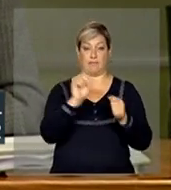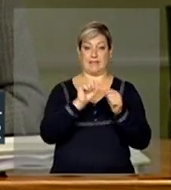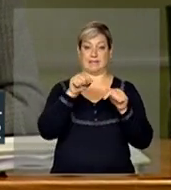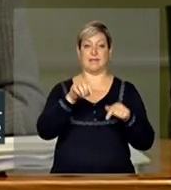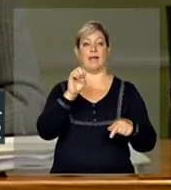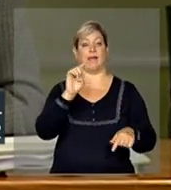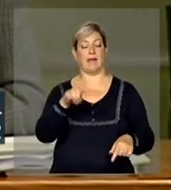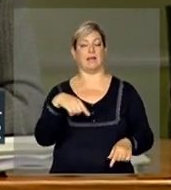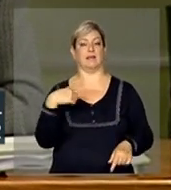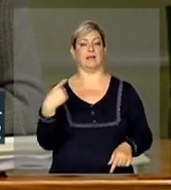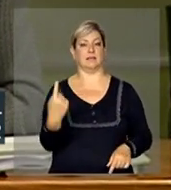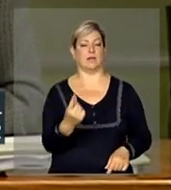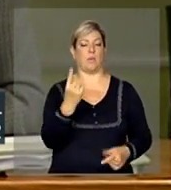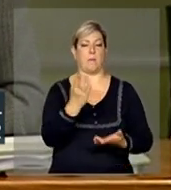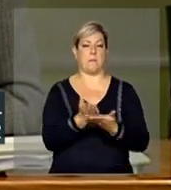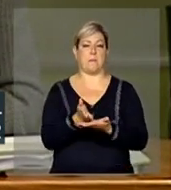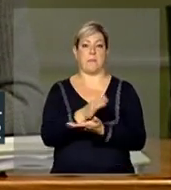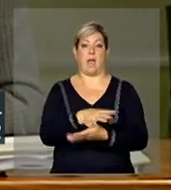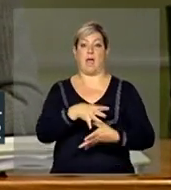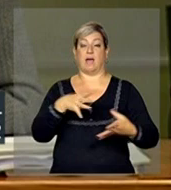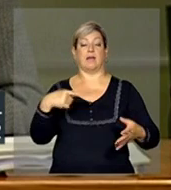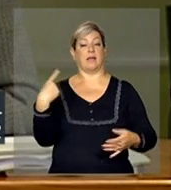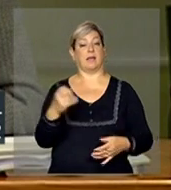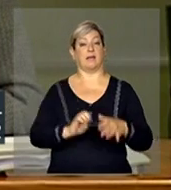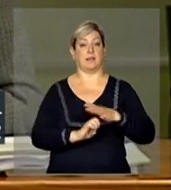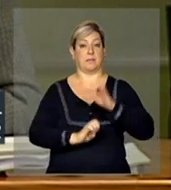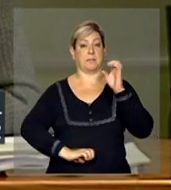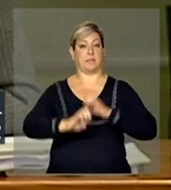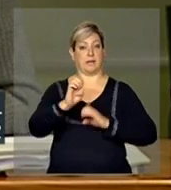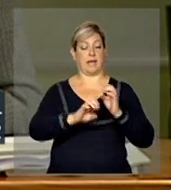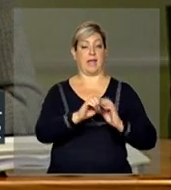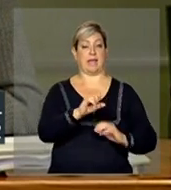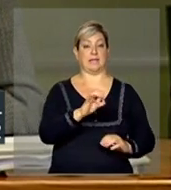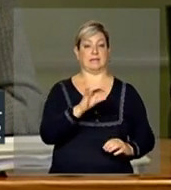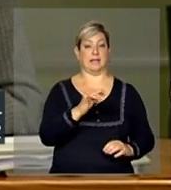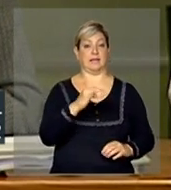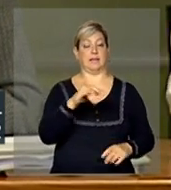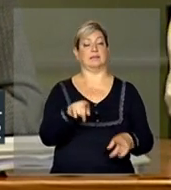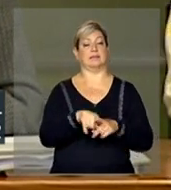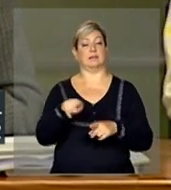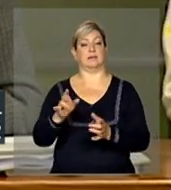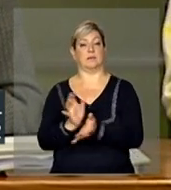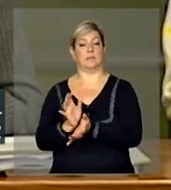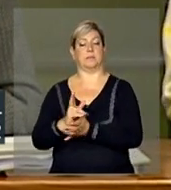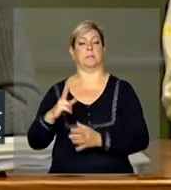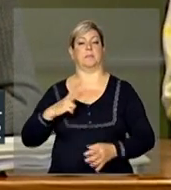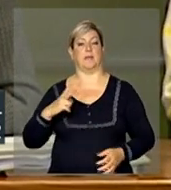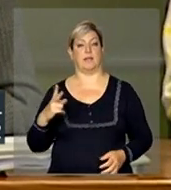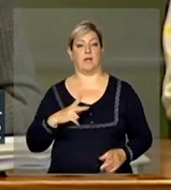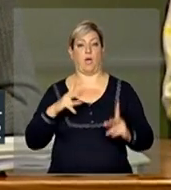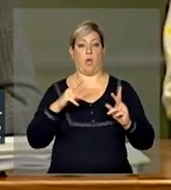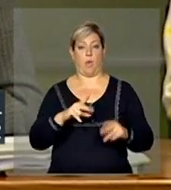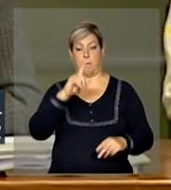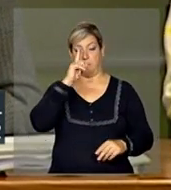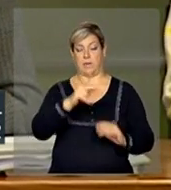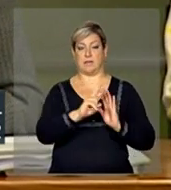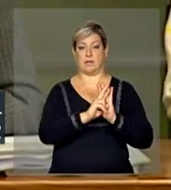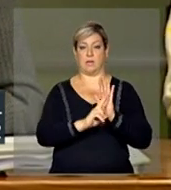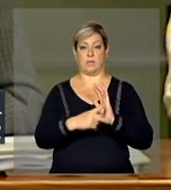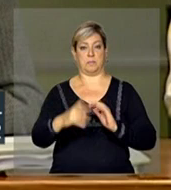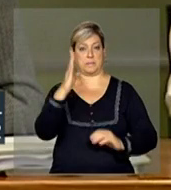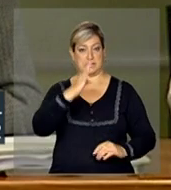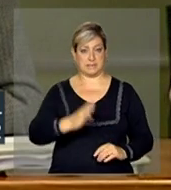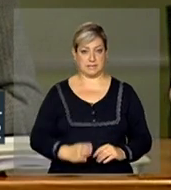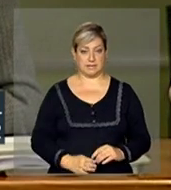são uma parte grande são as empresas estatais e o setor privado, como determina o modelo de regulação